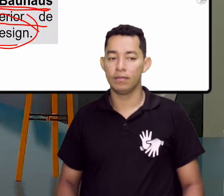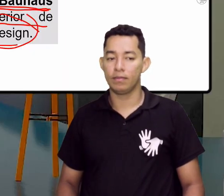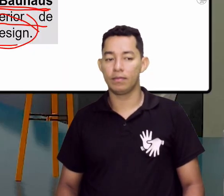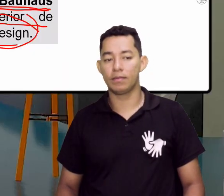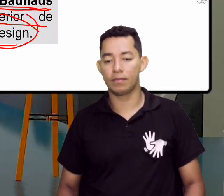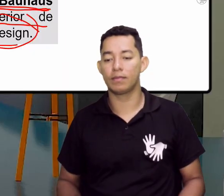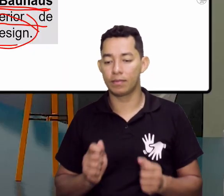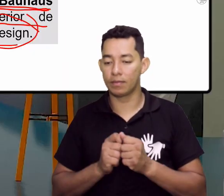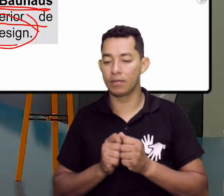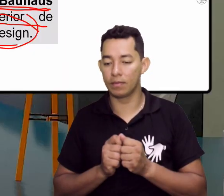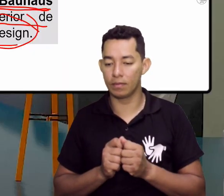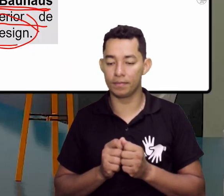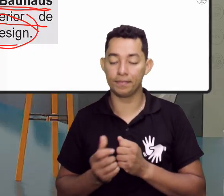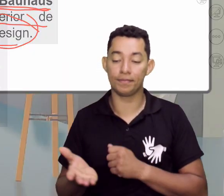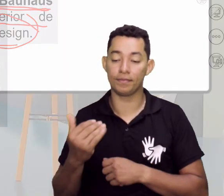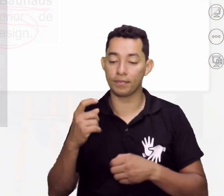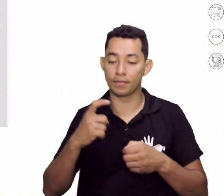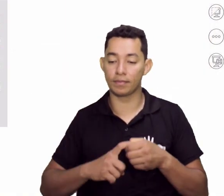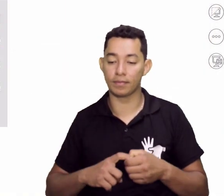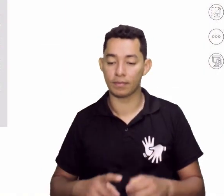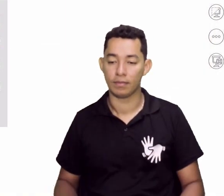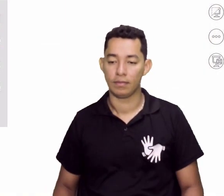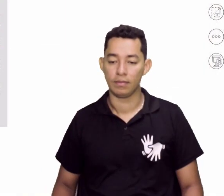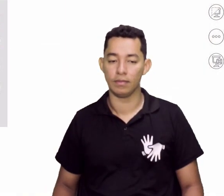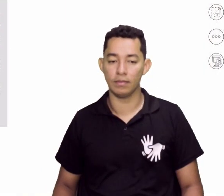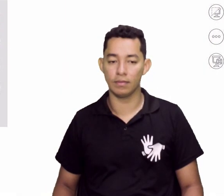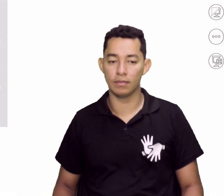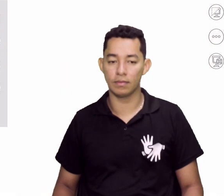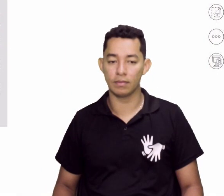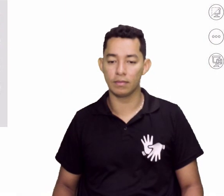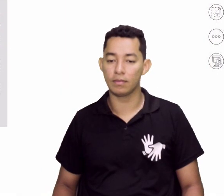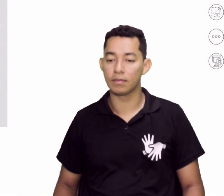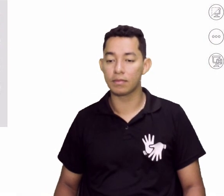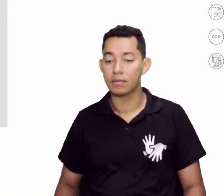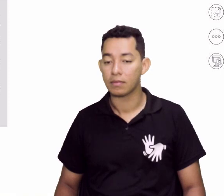Concisa de ir junto. Vamos voltar.